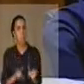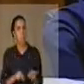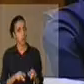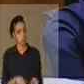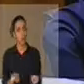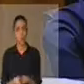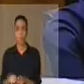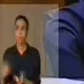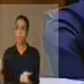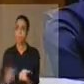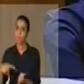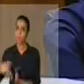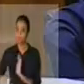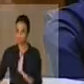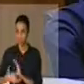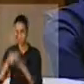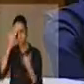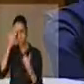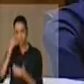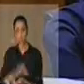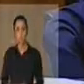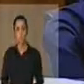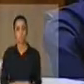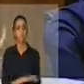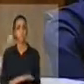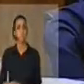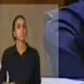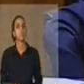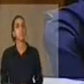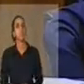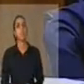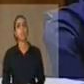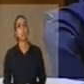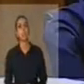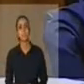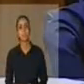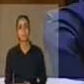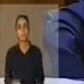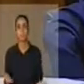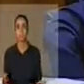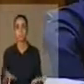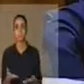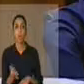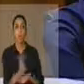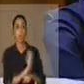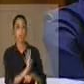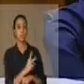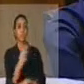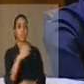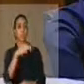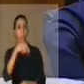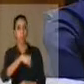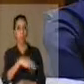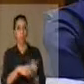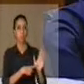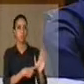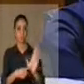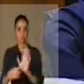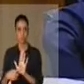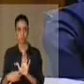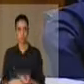casa. Muito obrigado ao ministro. Gostaria agora, antes de chamar o próximo orador, de passar um vídeo de 2 minutos para